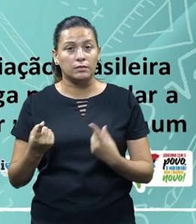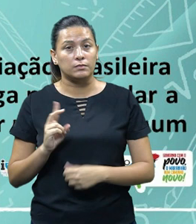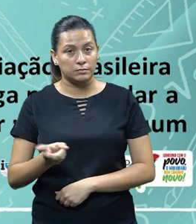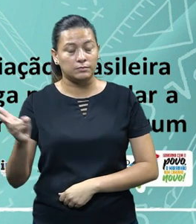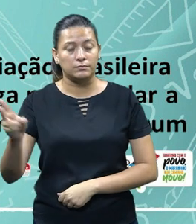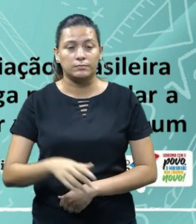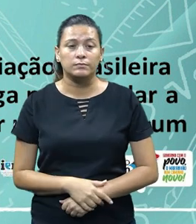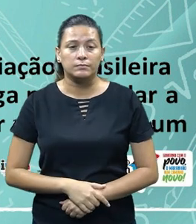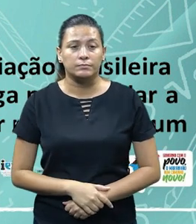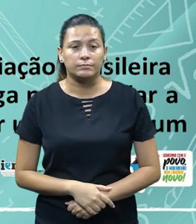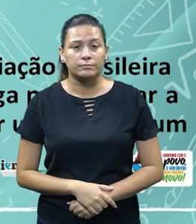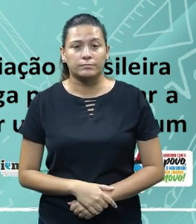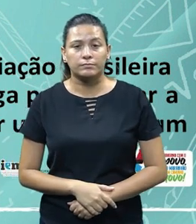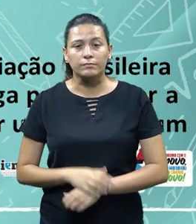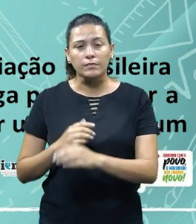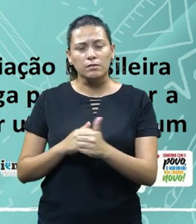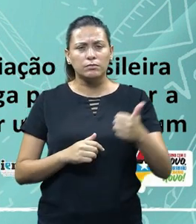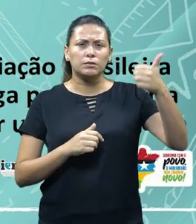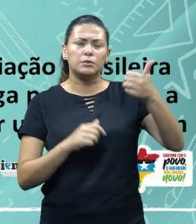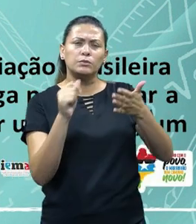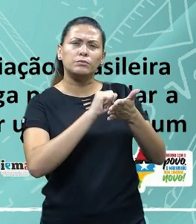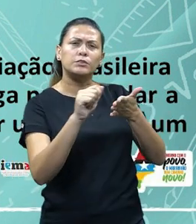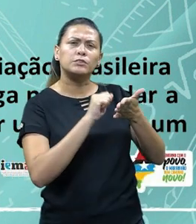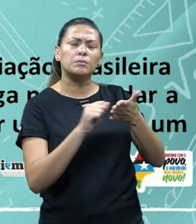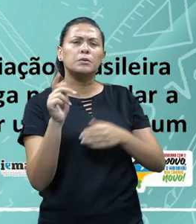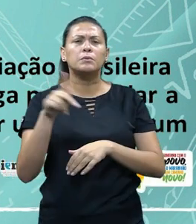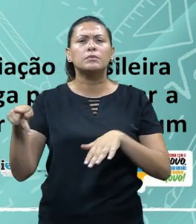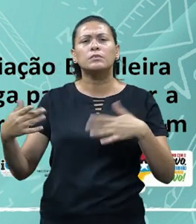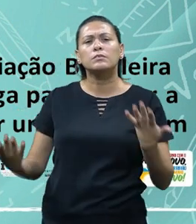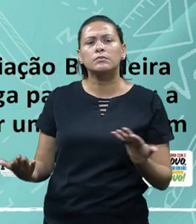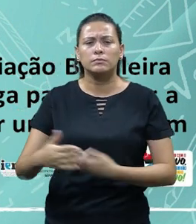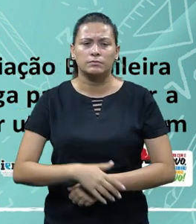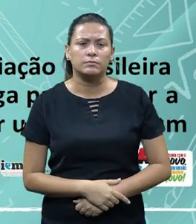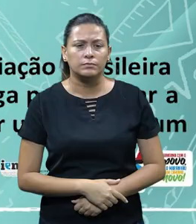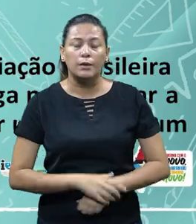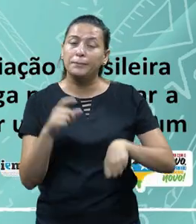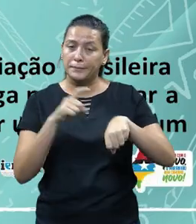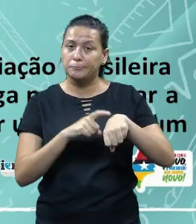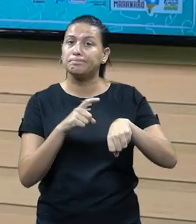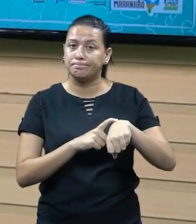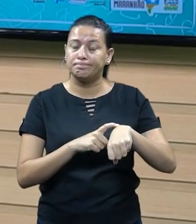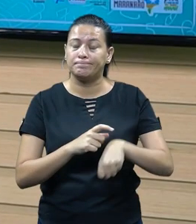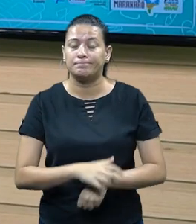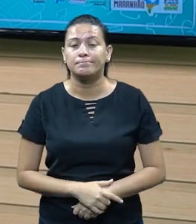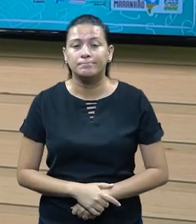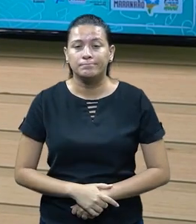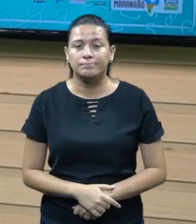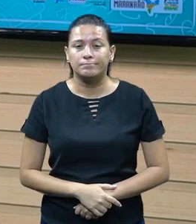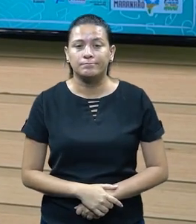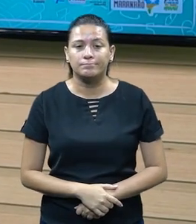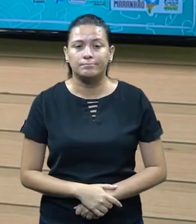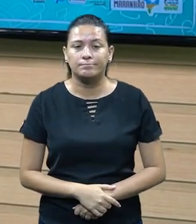vamos continuar aqui e Quais as vantagens de se fazer um fichamento professora bom tempo né a